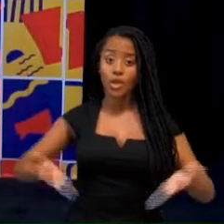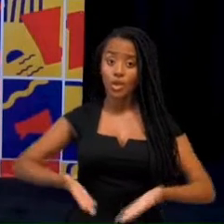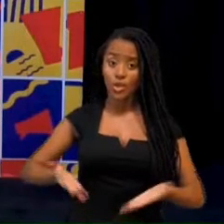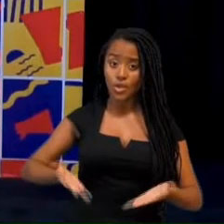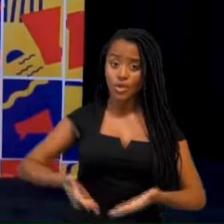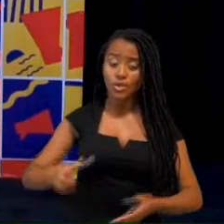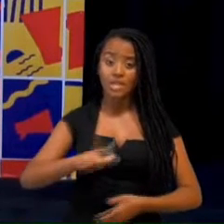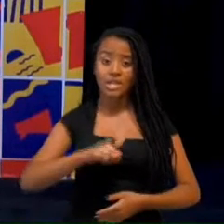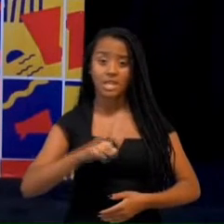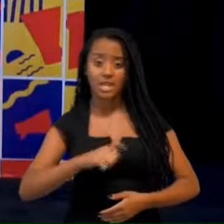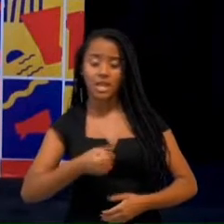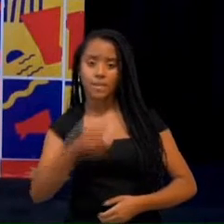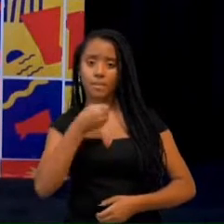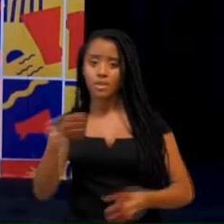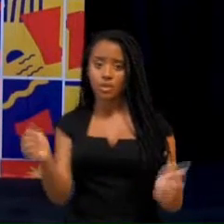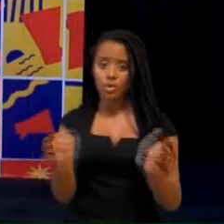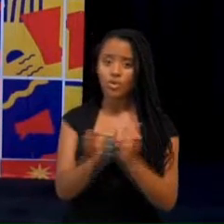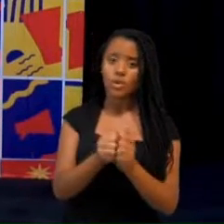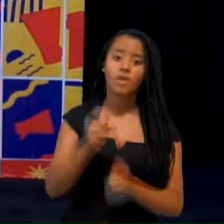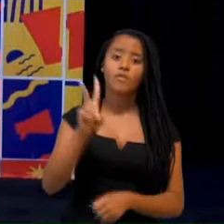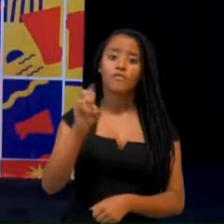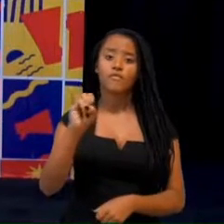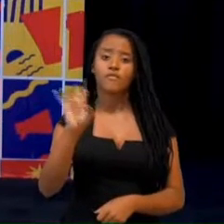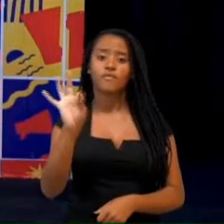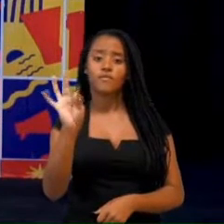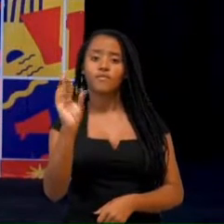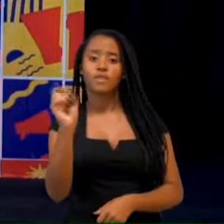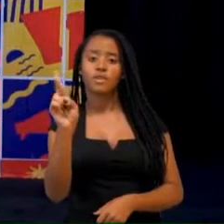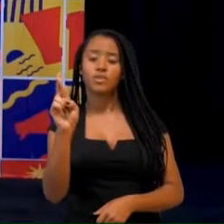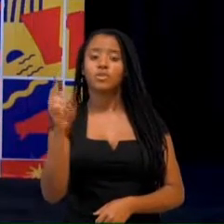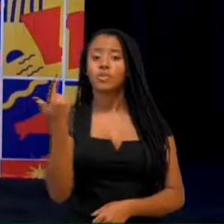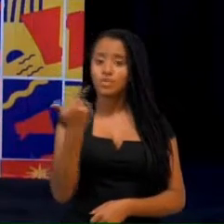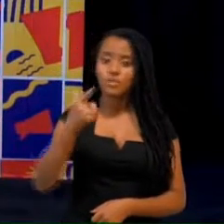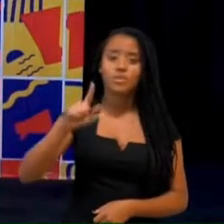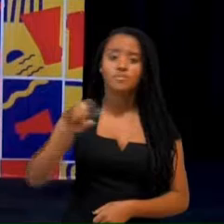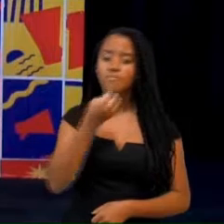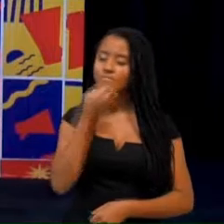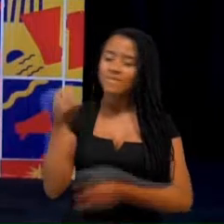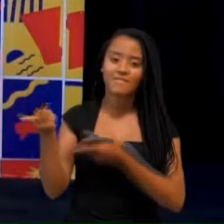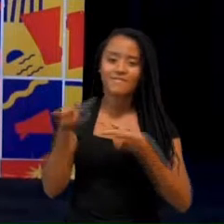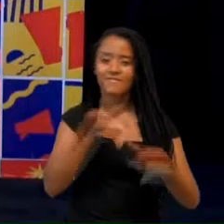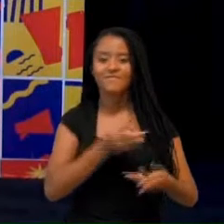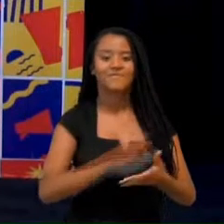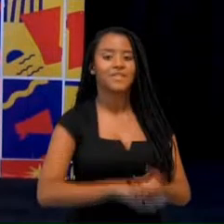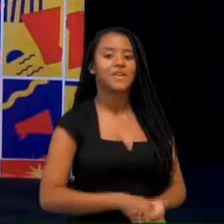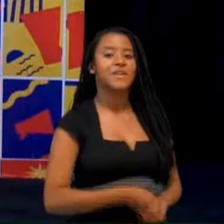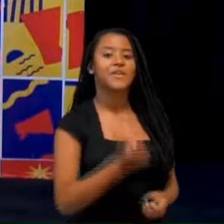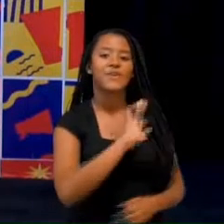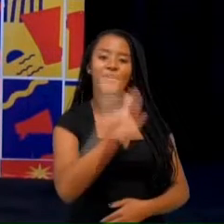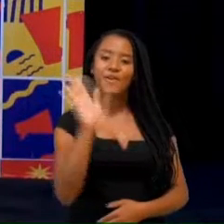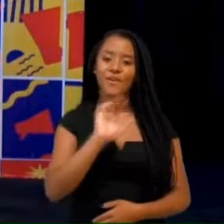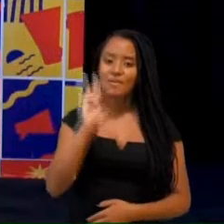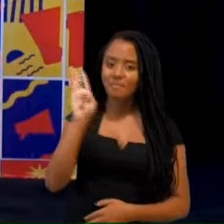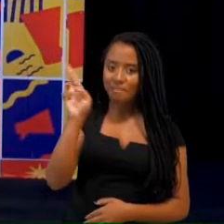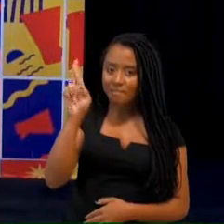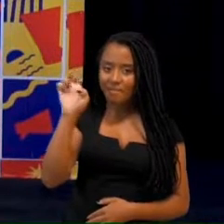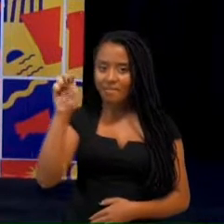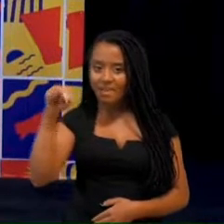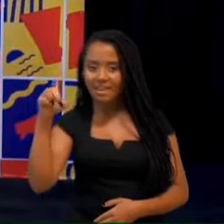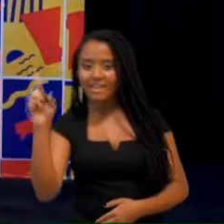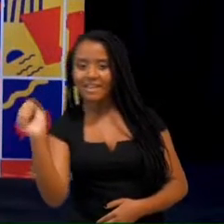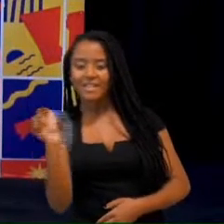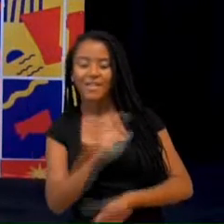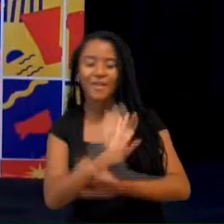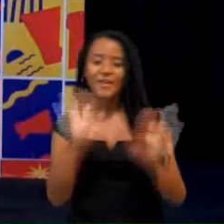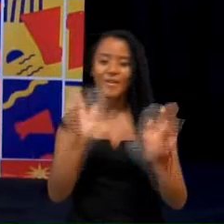e hoje quem tá por aqui é o Vittor Bueno mais uma vez bem-vindo Vittor e aí Brenda E aí galera é um prazer inenarrável